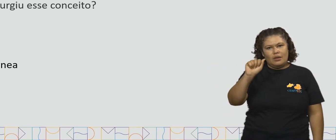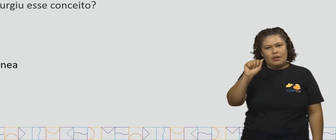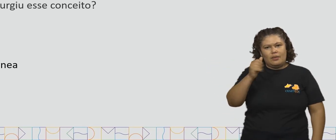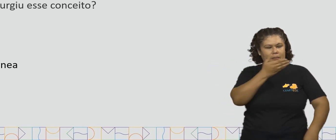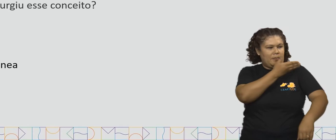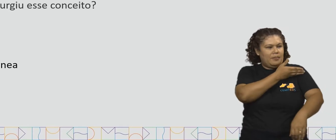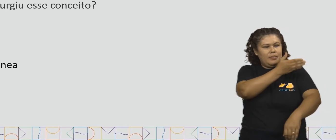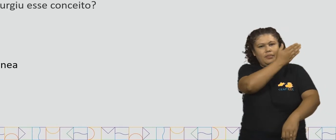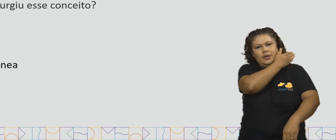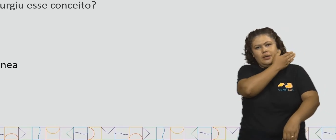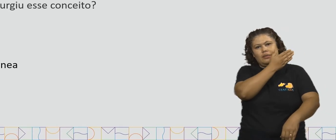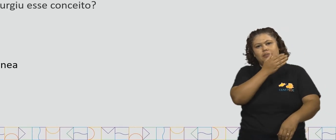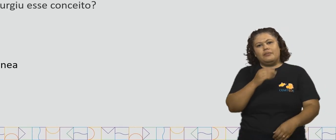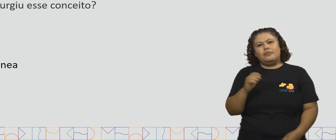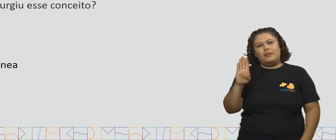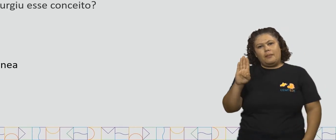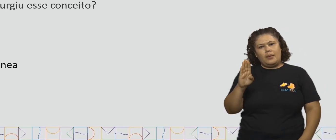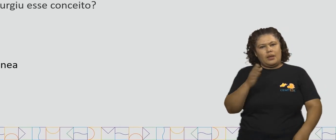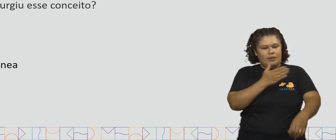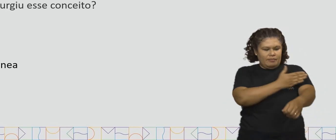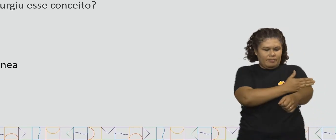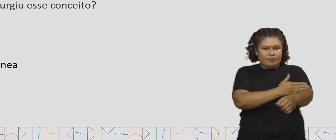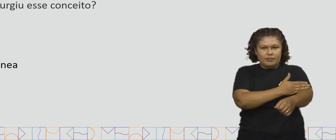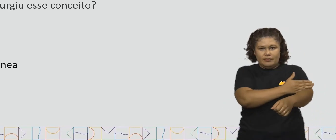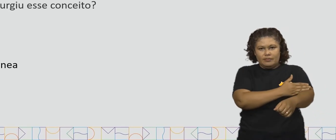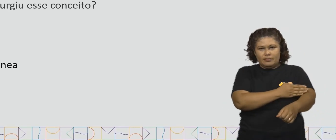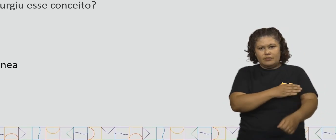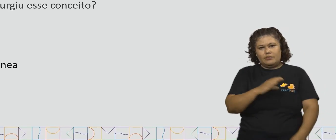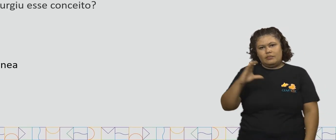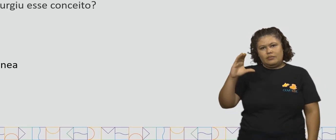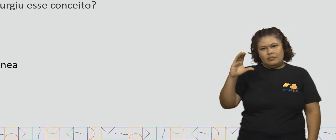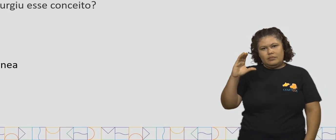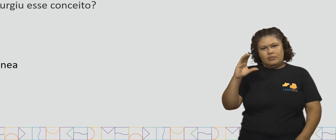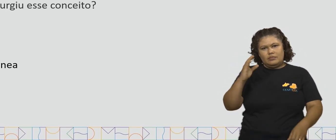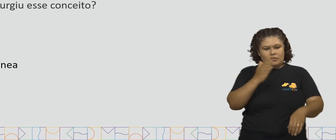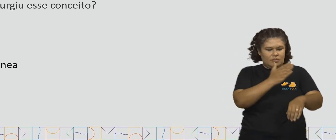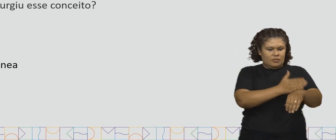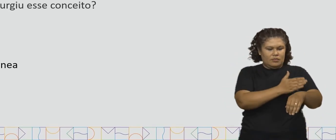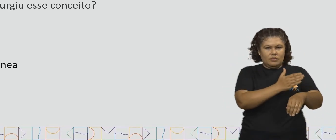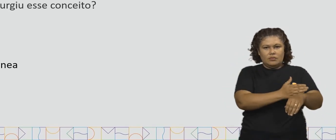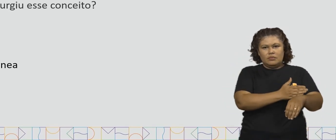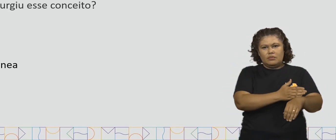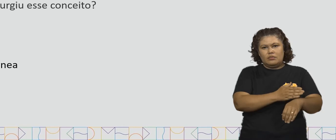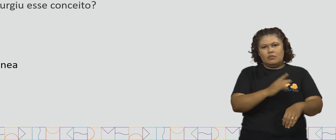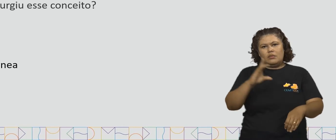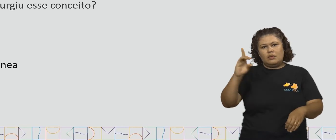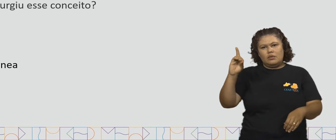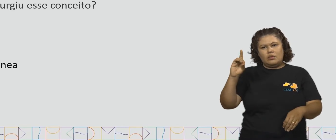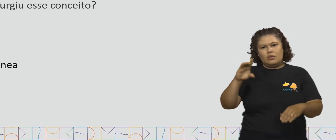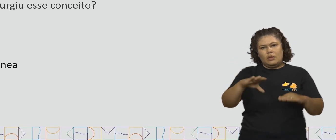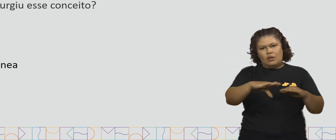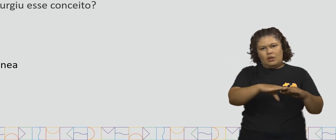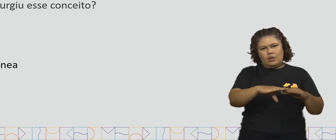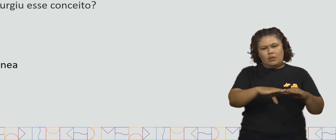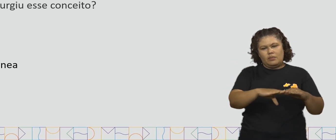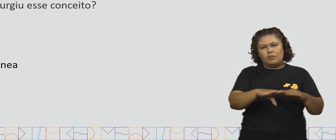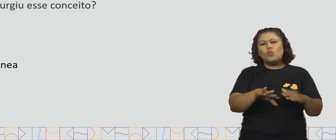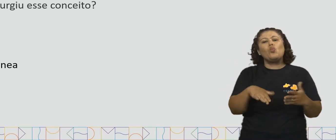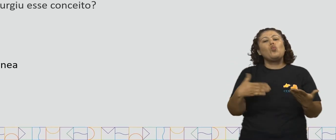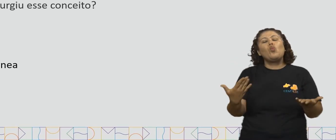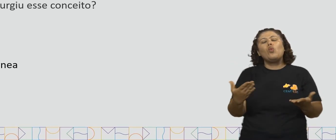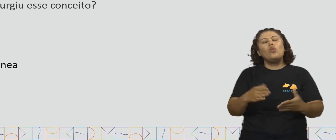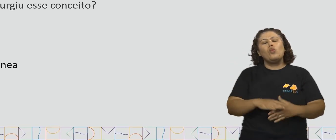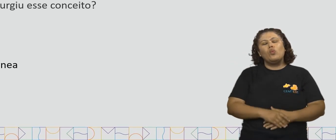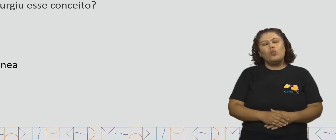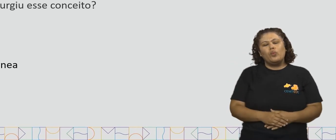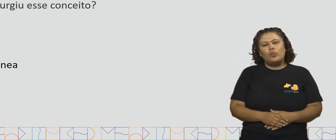pré-história. Letra B, Idade Média. Letra C, Idade Moderna. Ou letra D, Idade Contemporânea.